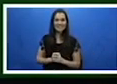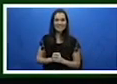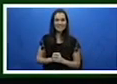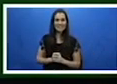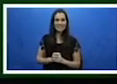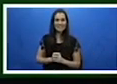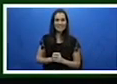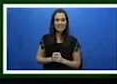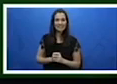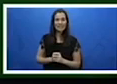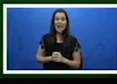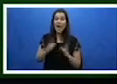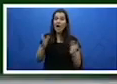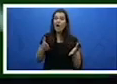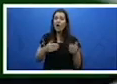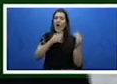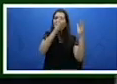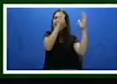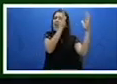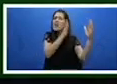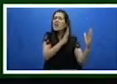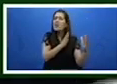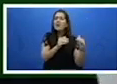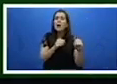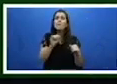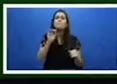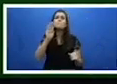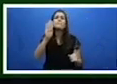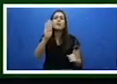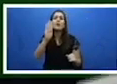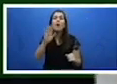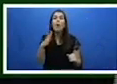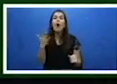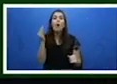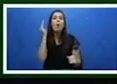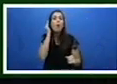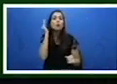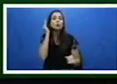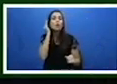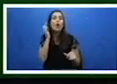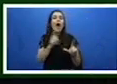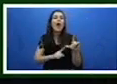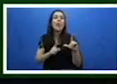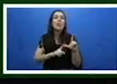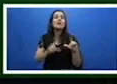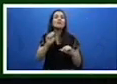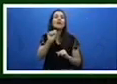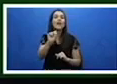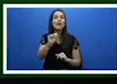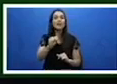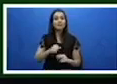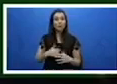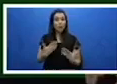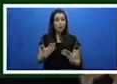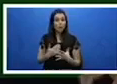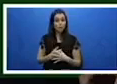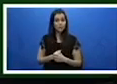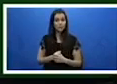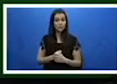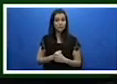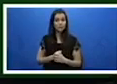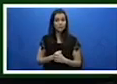E na lista B, qual é o som da letrinha S na lista B? Onde